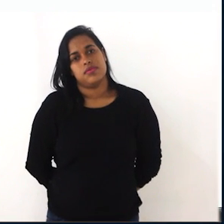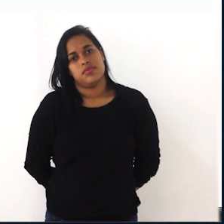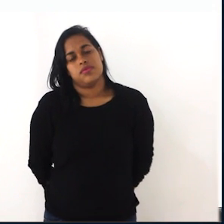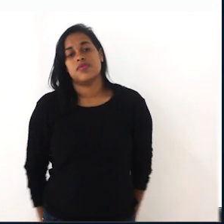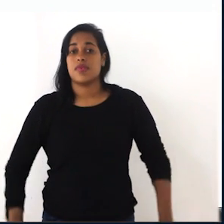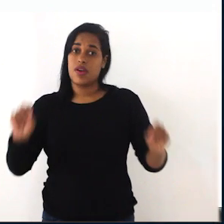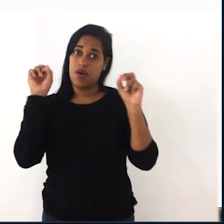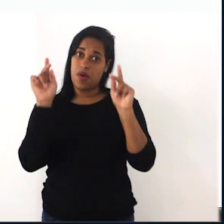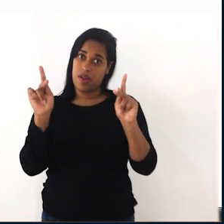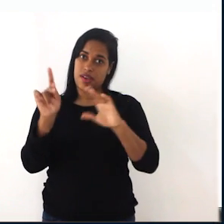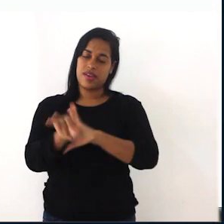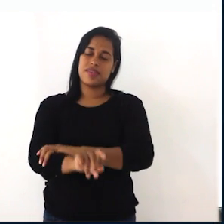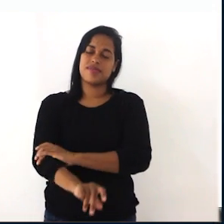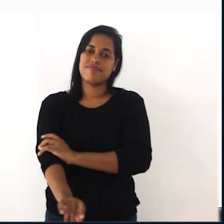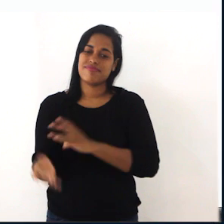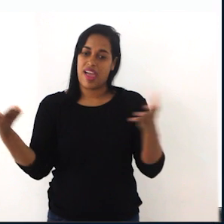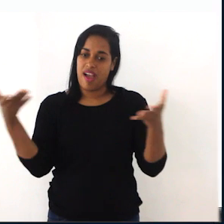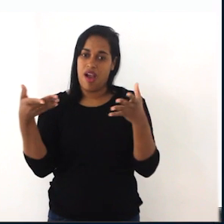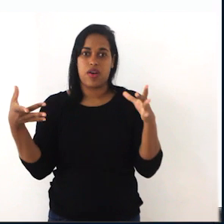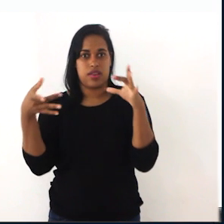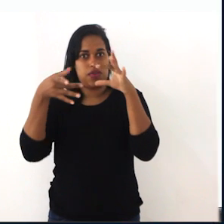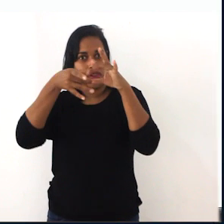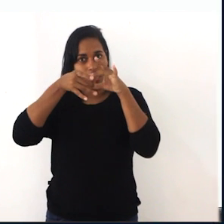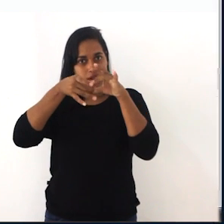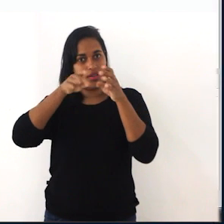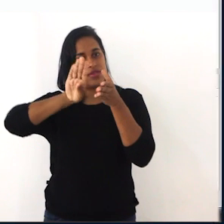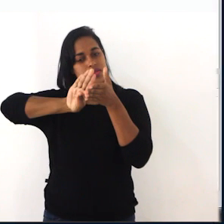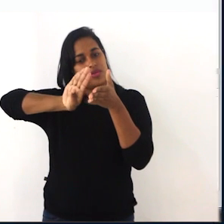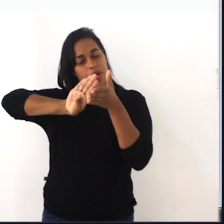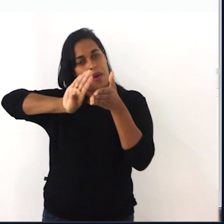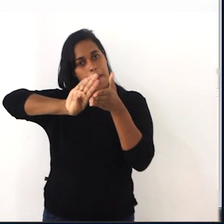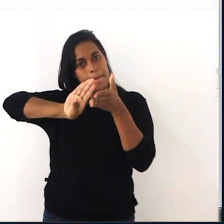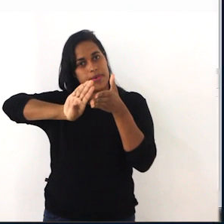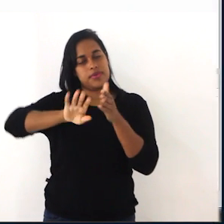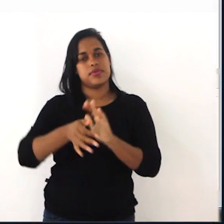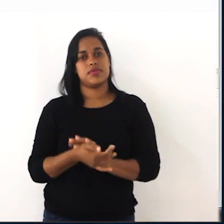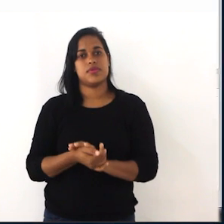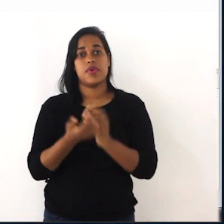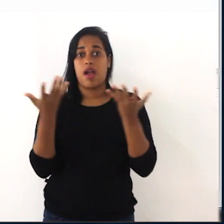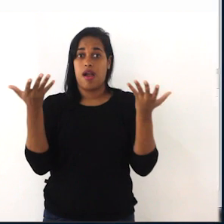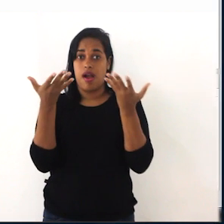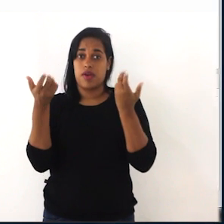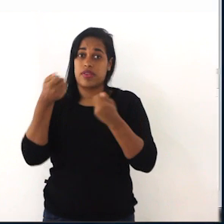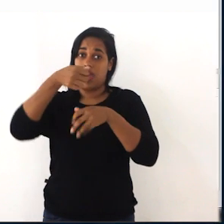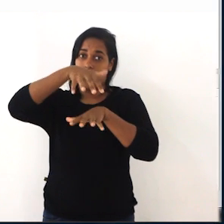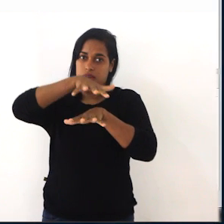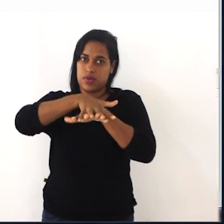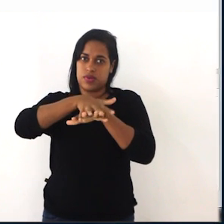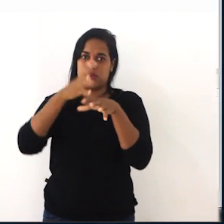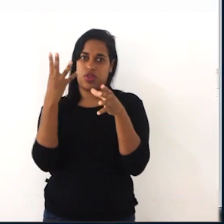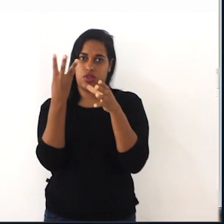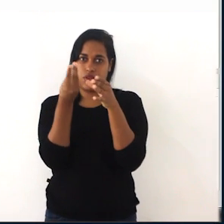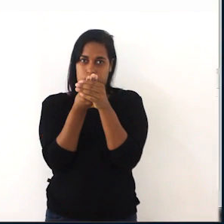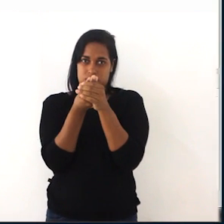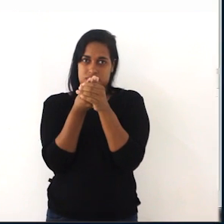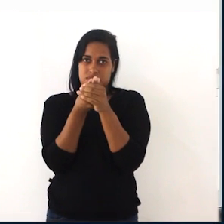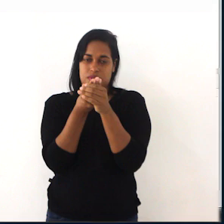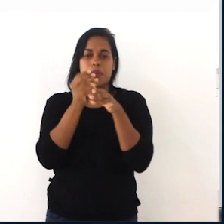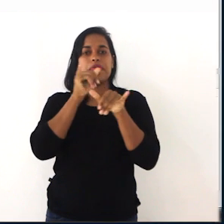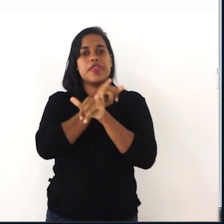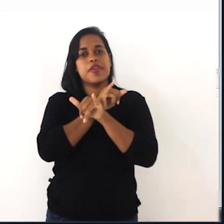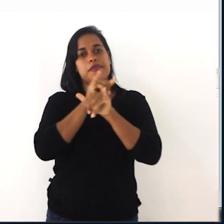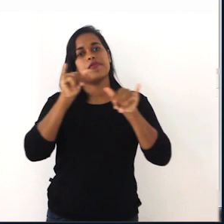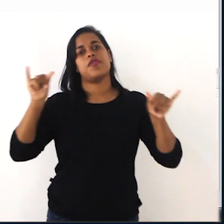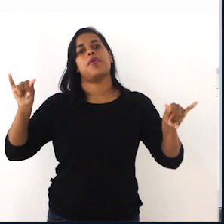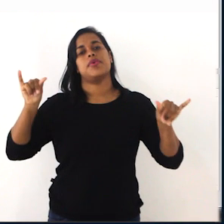Pronto, ok, ele se conectou ao banco. Agora vamos fazer a inclusão de dados. Para fazer a inclusão de dados,